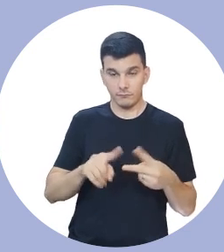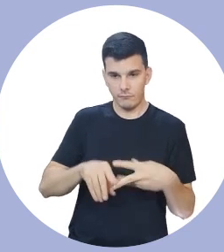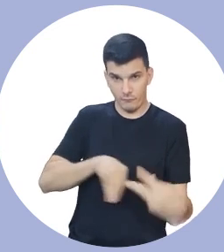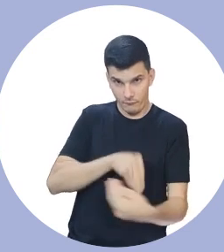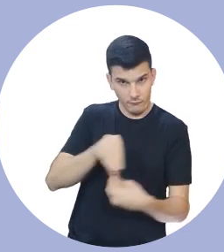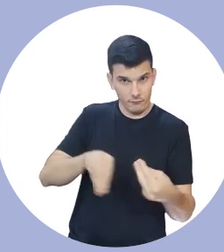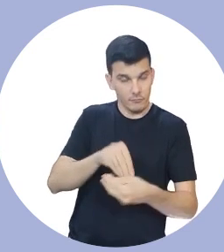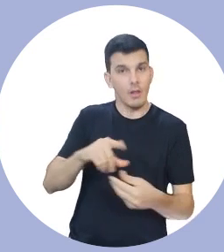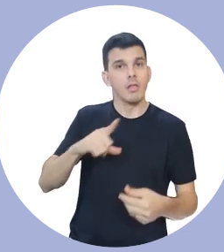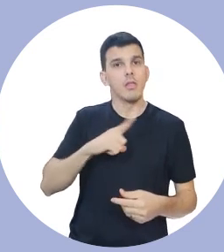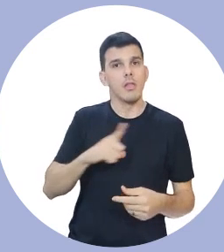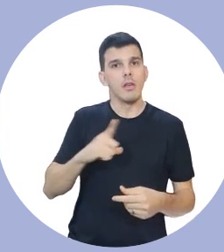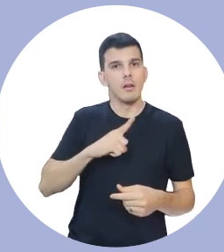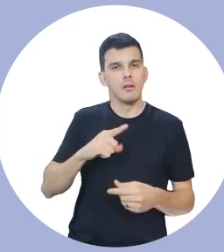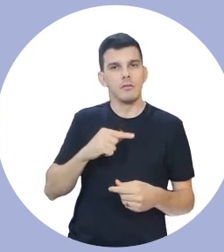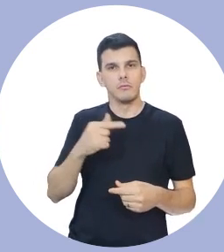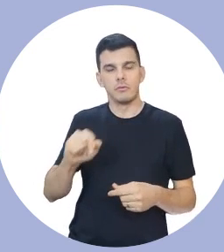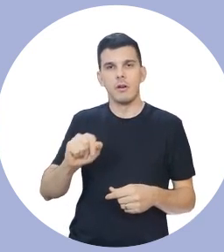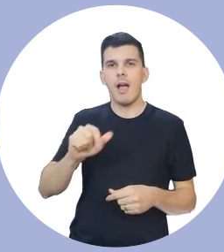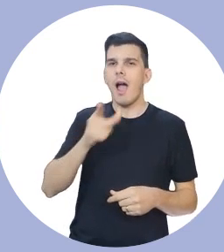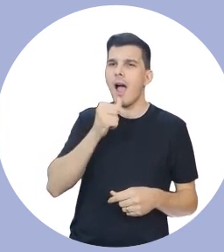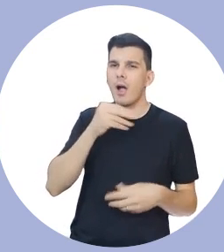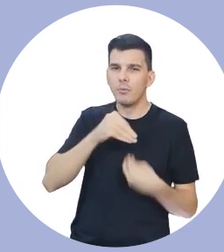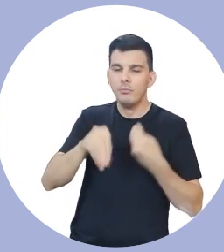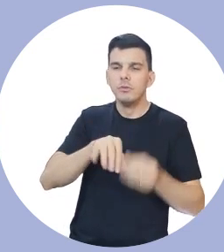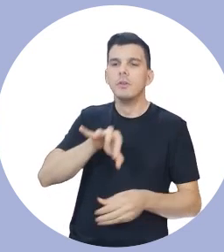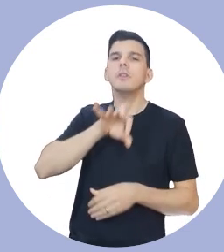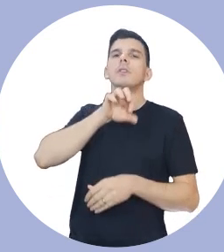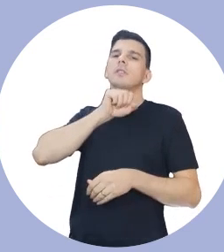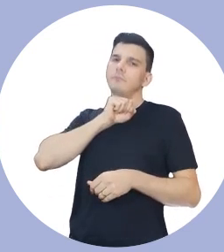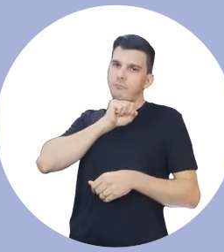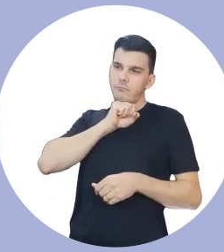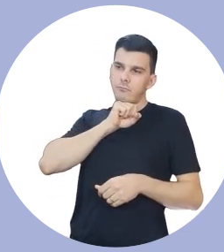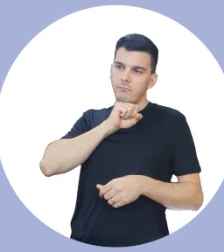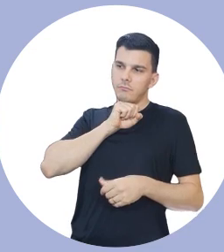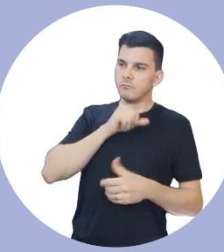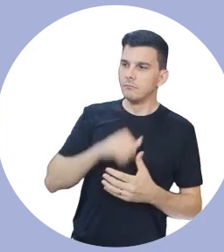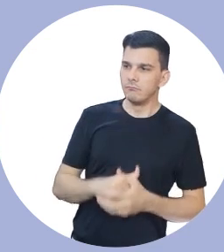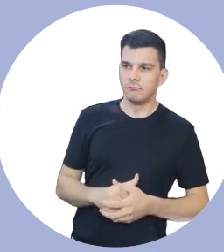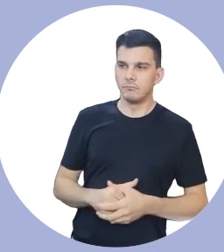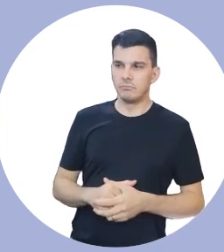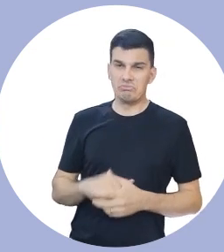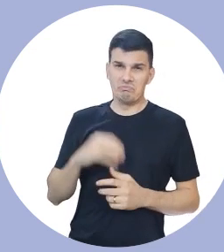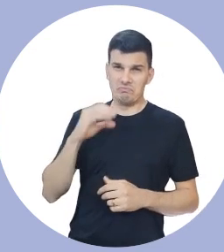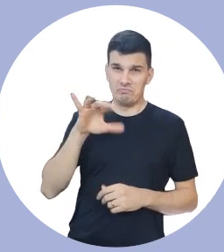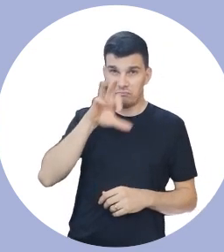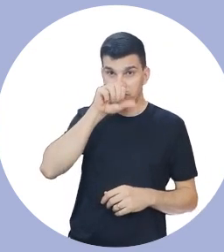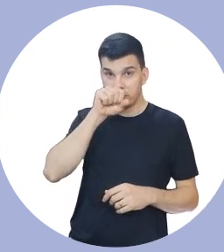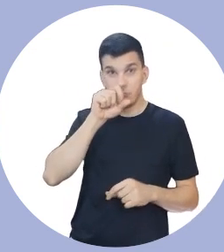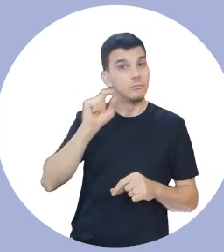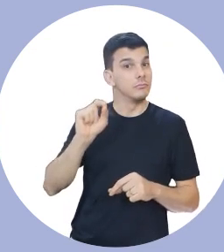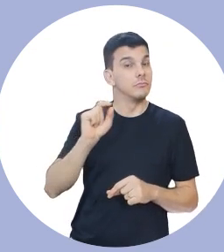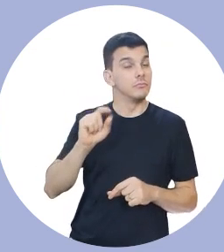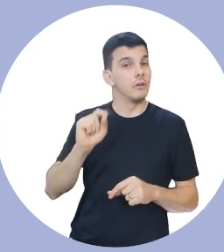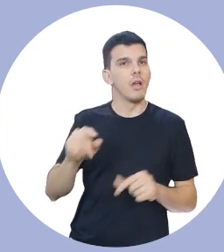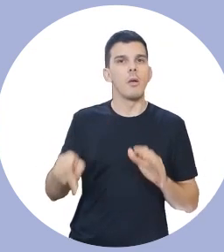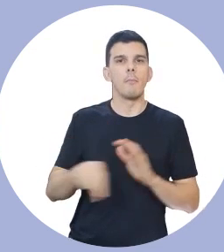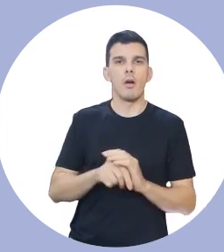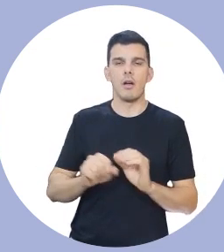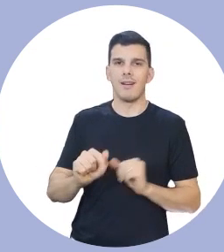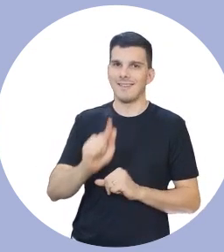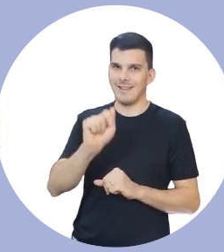sério. Com a mistura química, houve produção de uma solução aquosa asfixiante. Pessoal, cheiro está